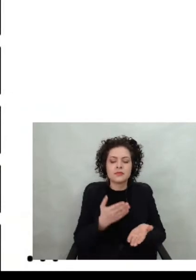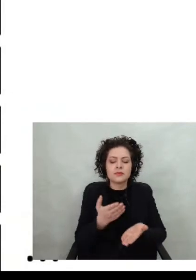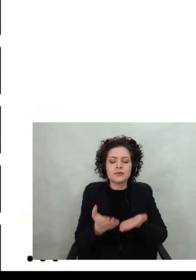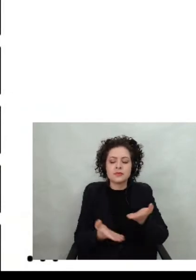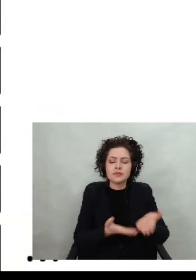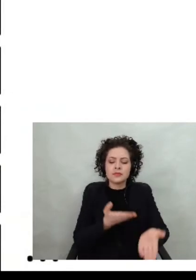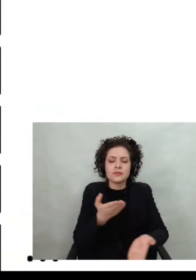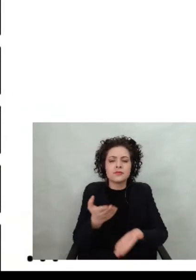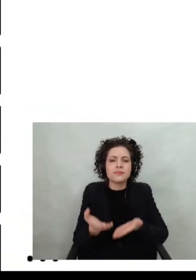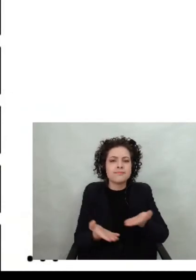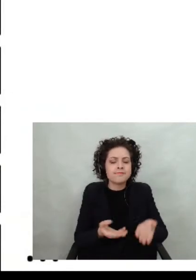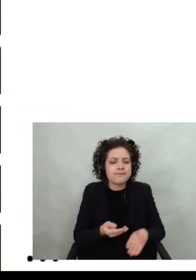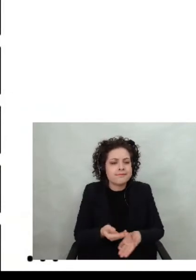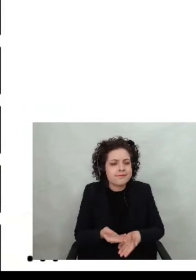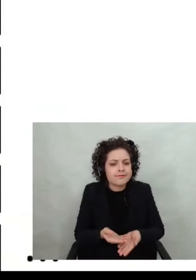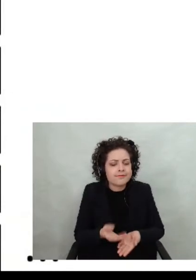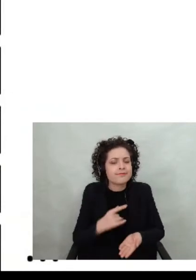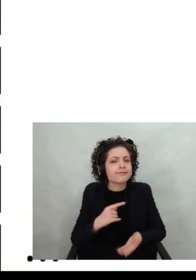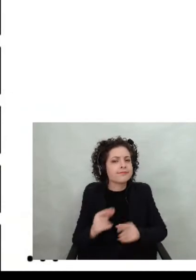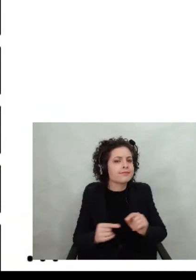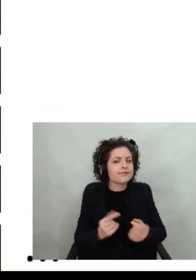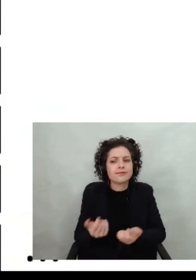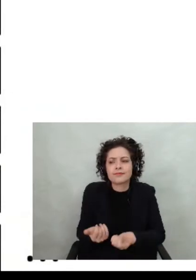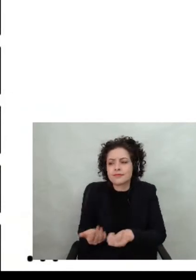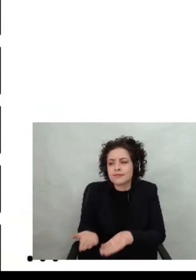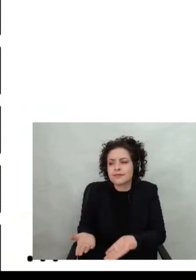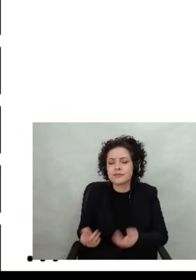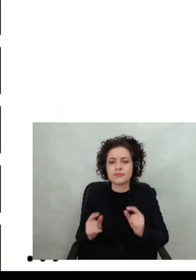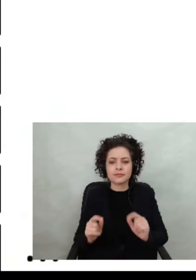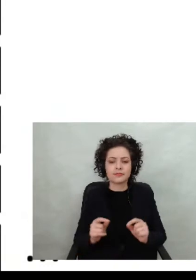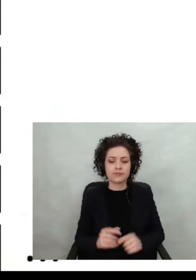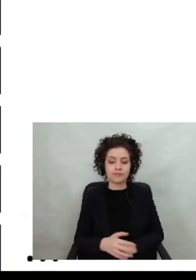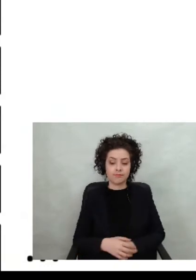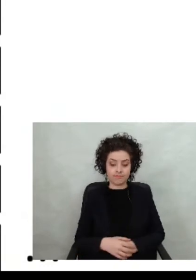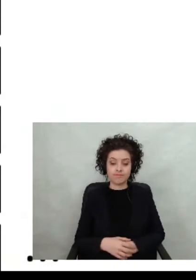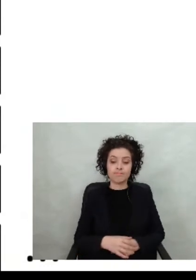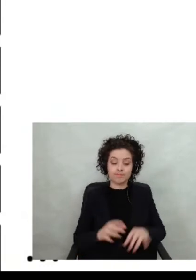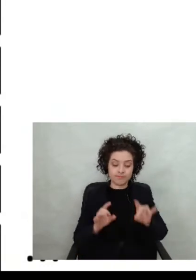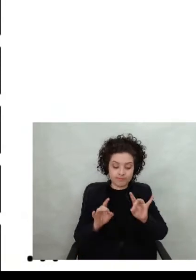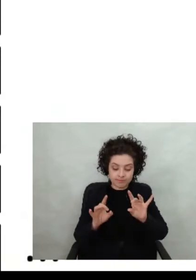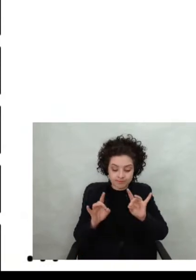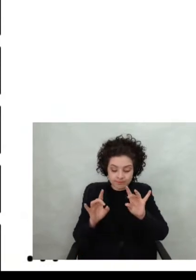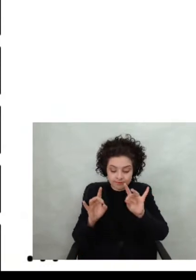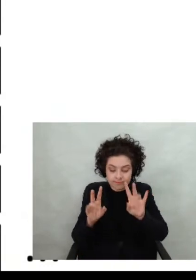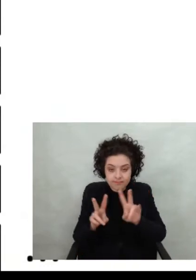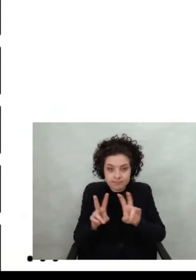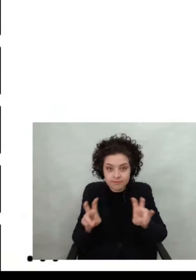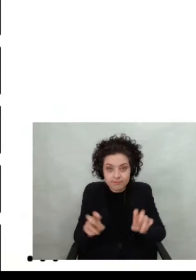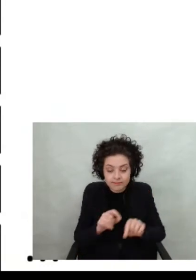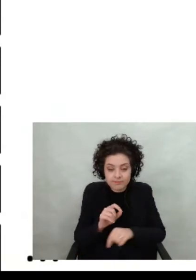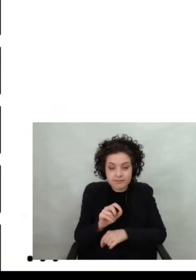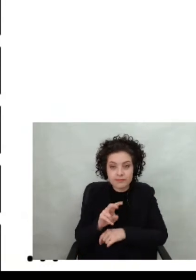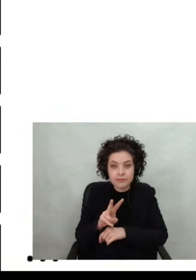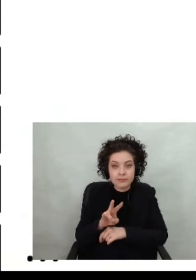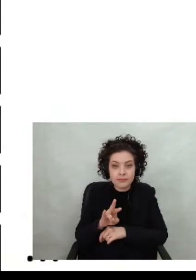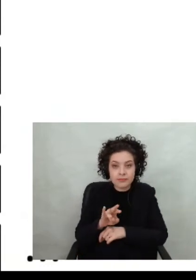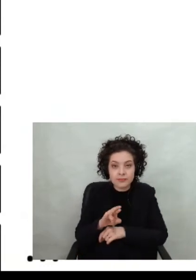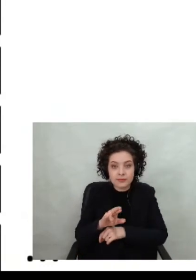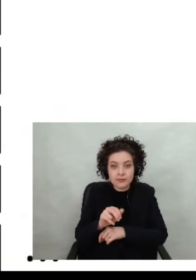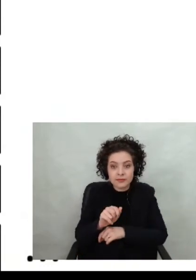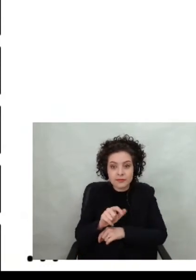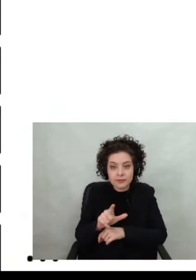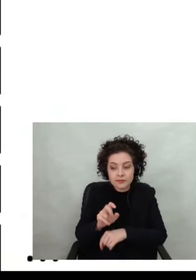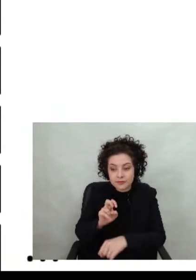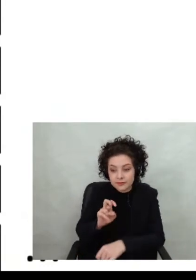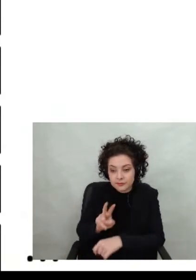podemos prover? Nós vamos ter uma abordagem específica sobre a terapia viral, né? Nós sabemos que muitos desses